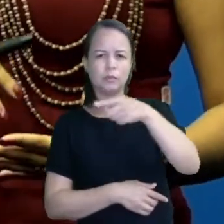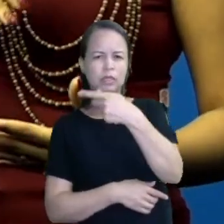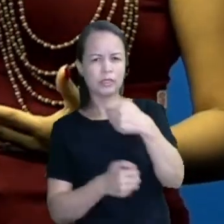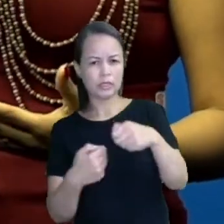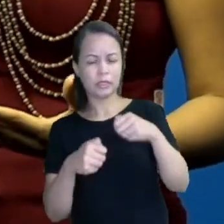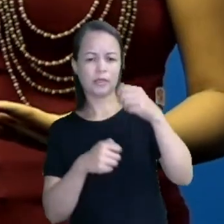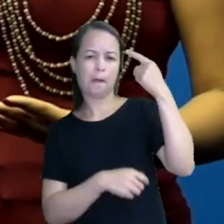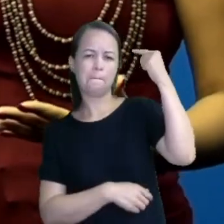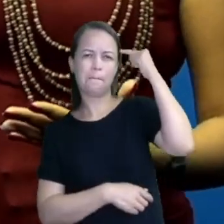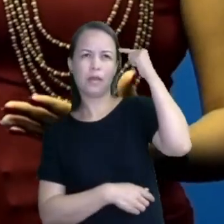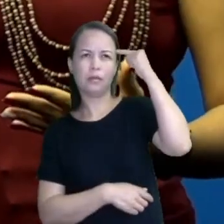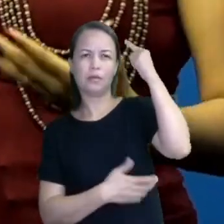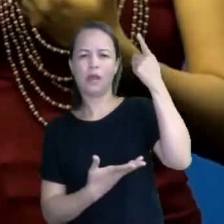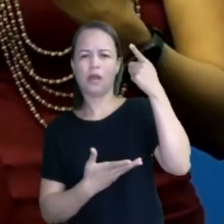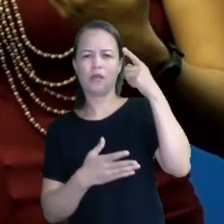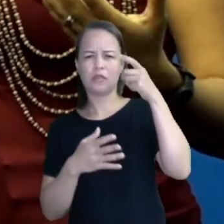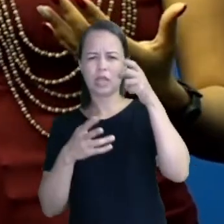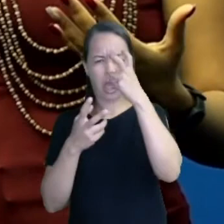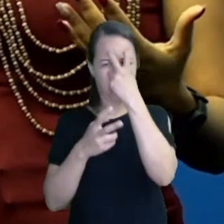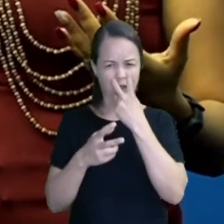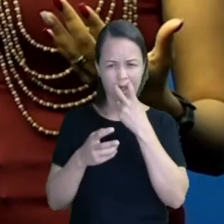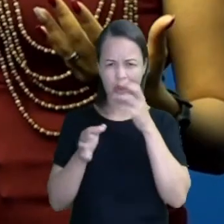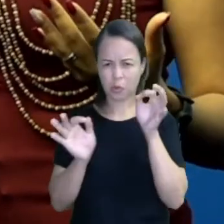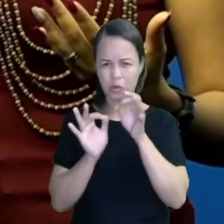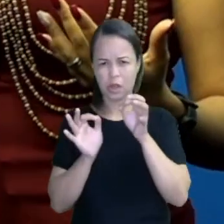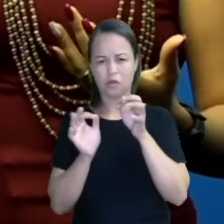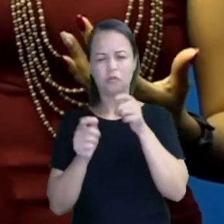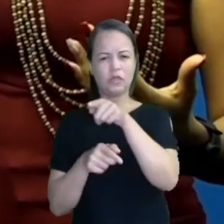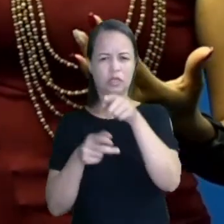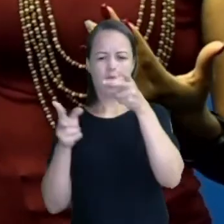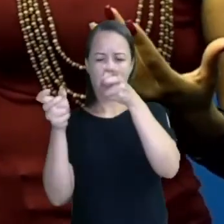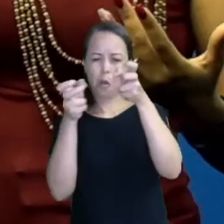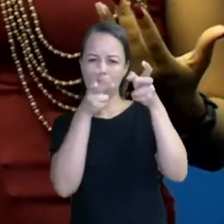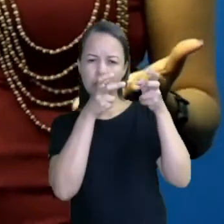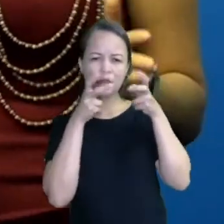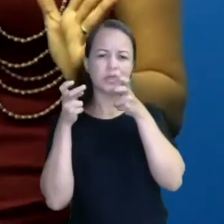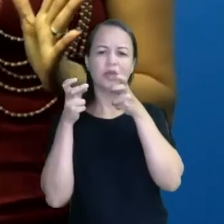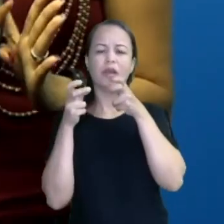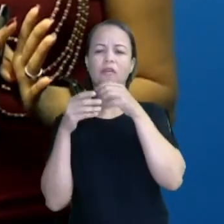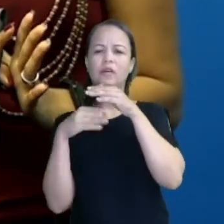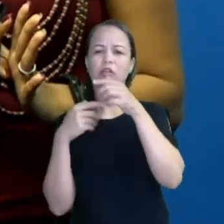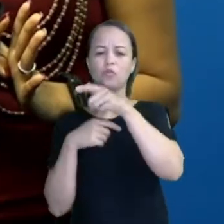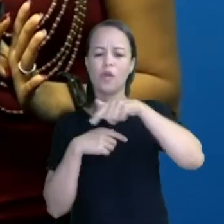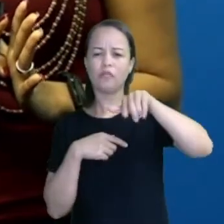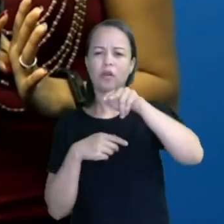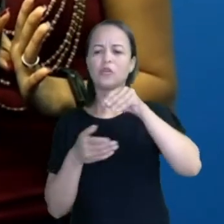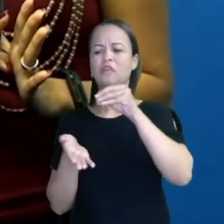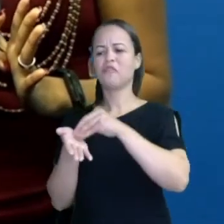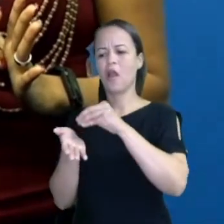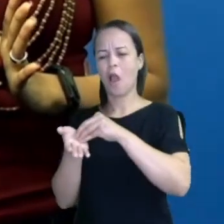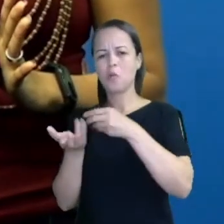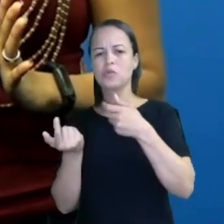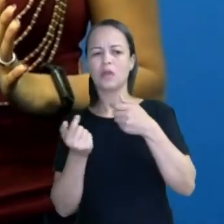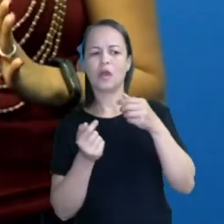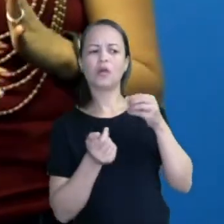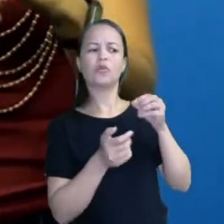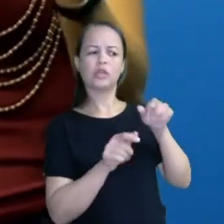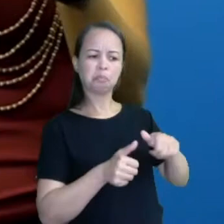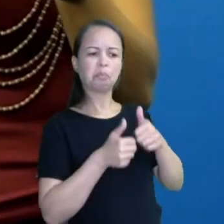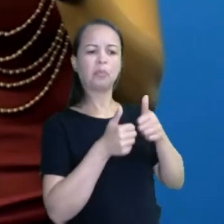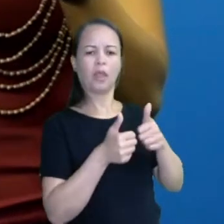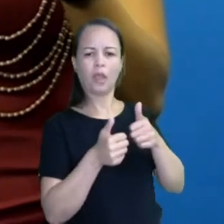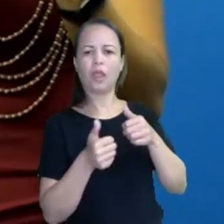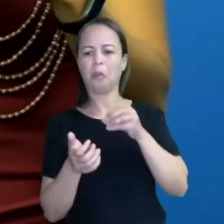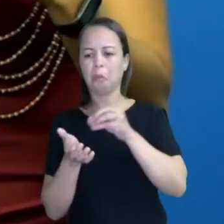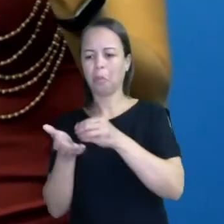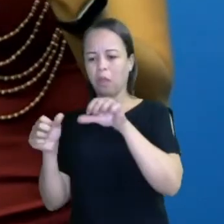pensar, você não é cego, você consegue observar à sua volta o que falta e o que não falta. não é? Então, é